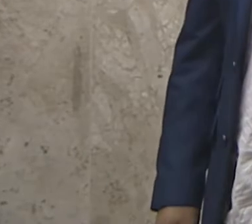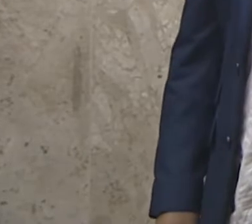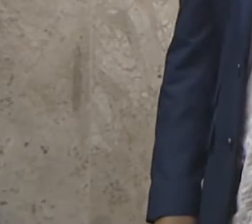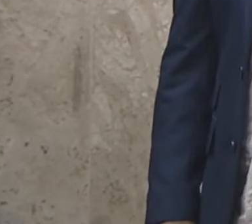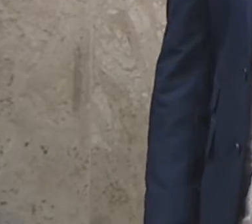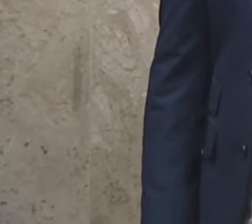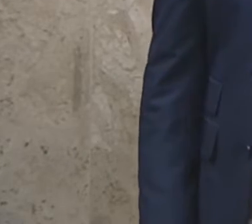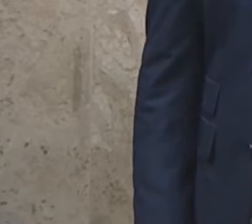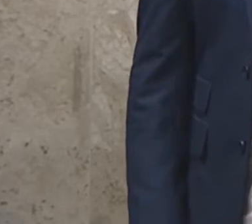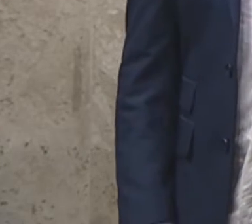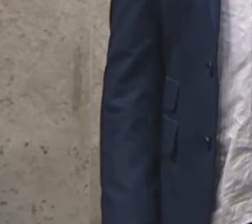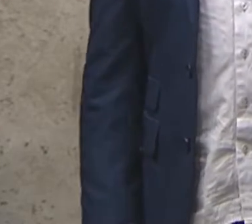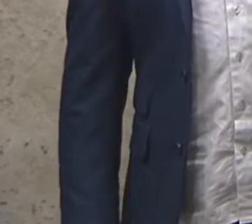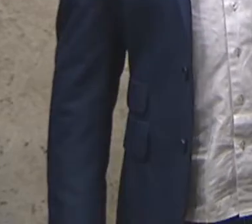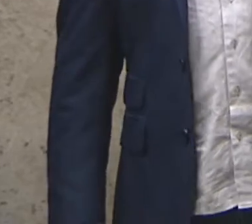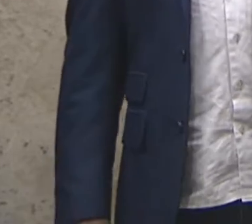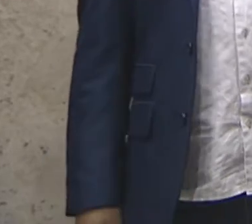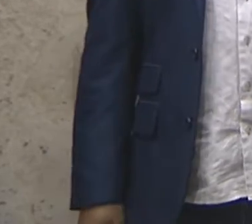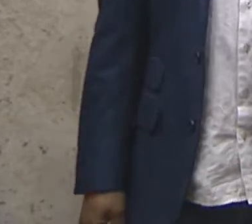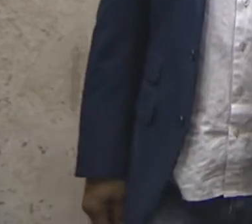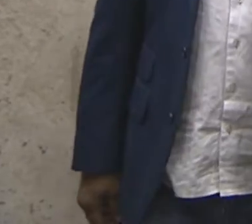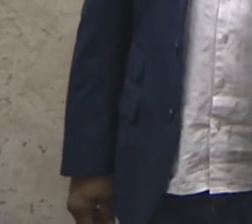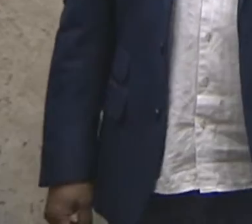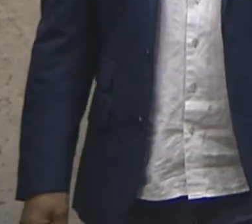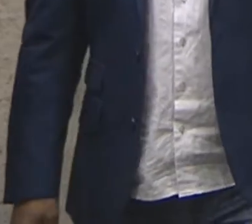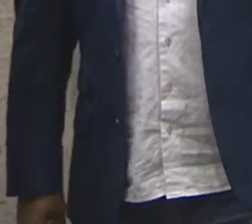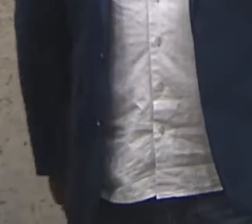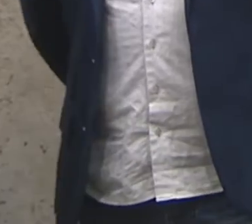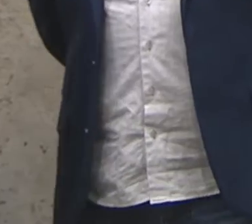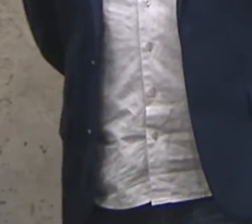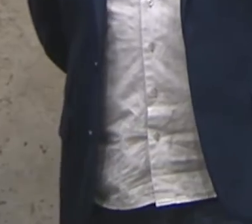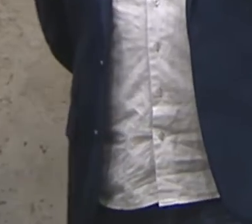Joel Antônio da Rosa Ferreira.